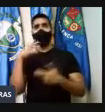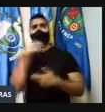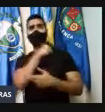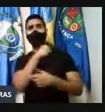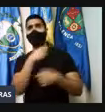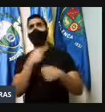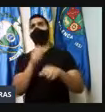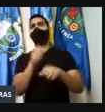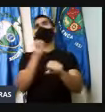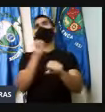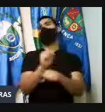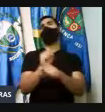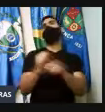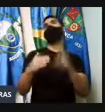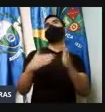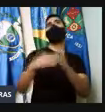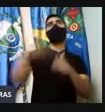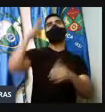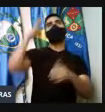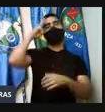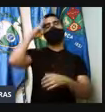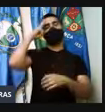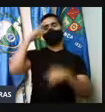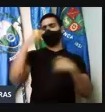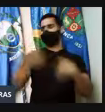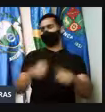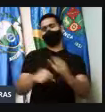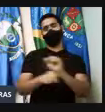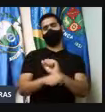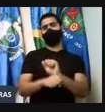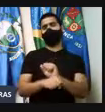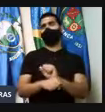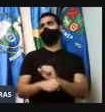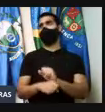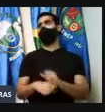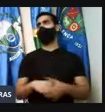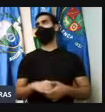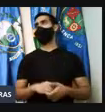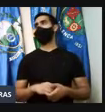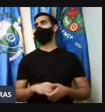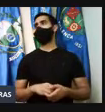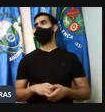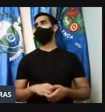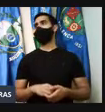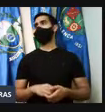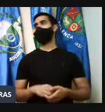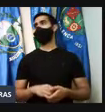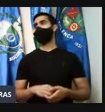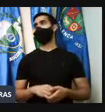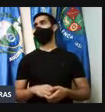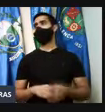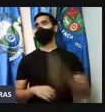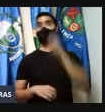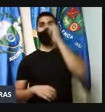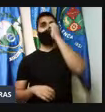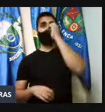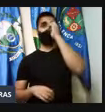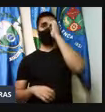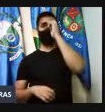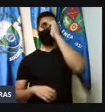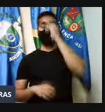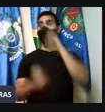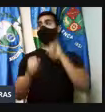esperar até terça-feira. Não é? Nós podemos muito bem, principalmente a Comissão de Saúde desta